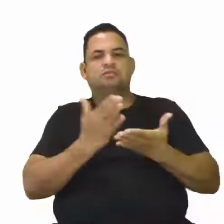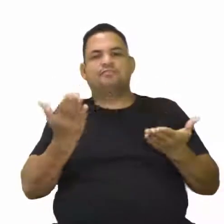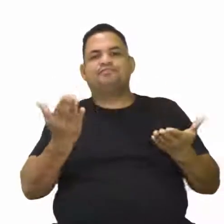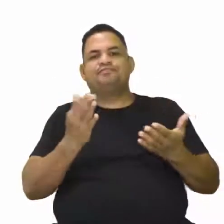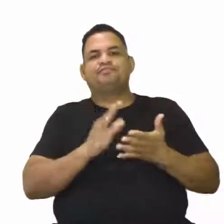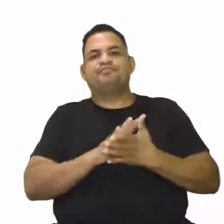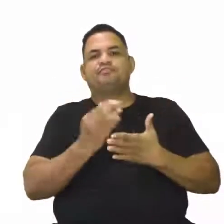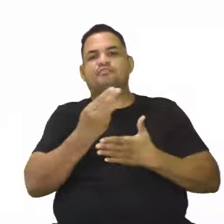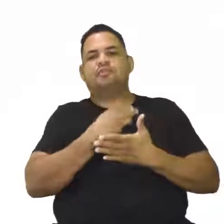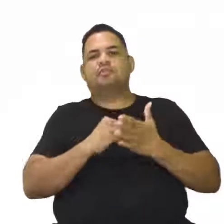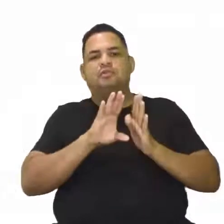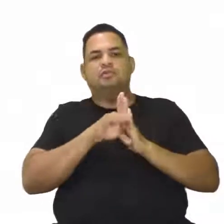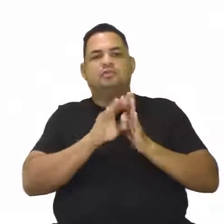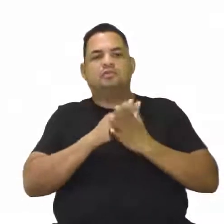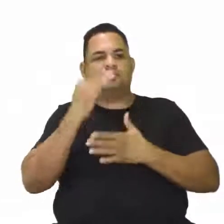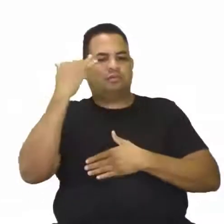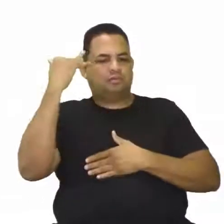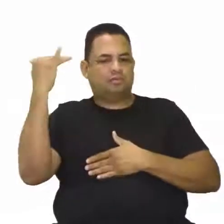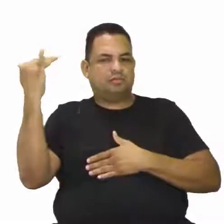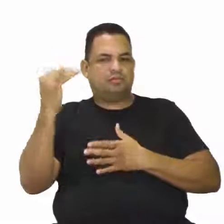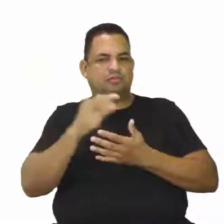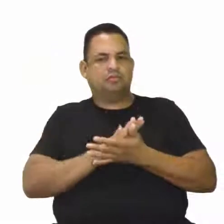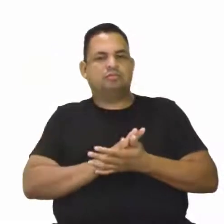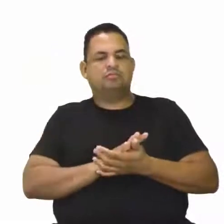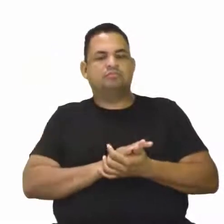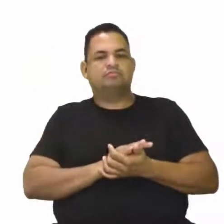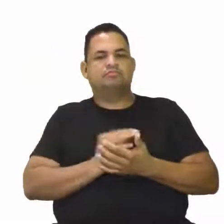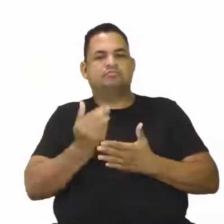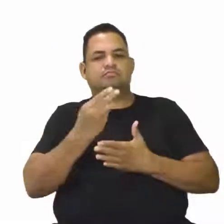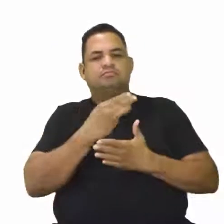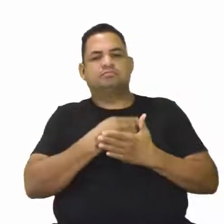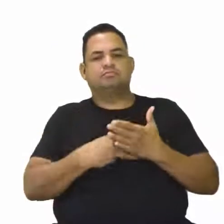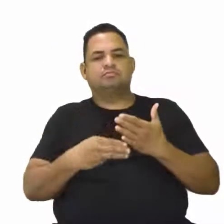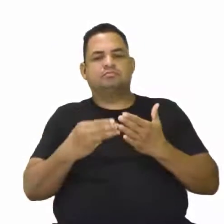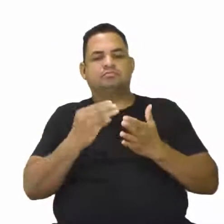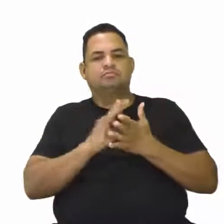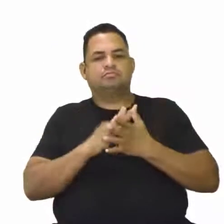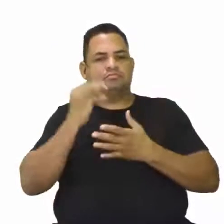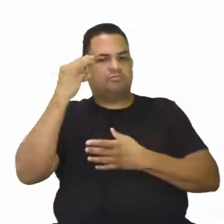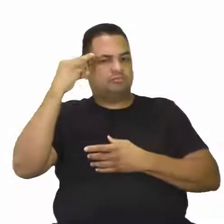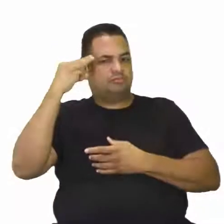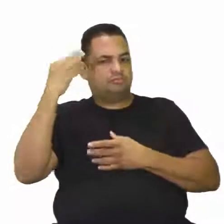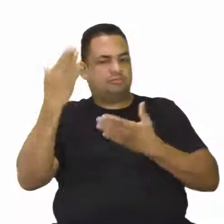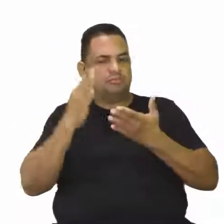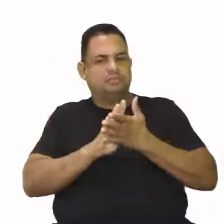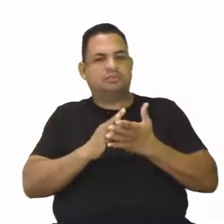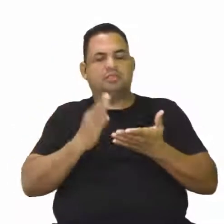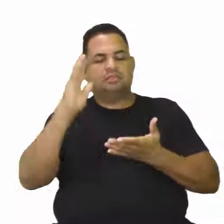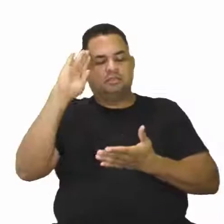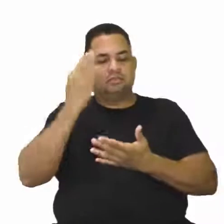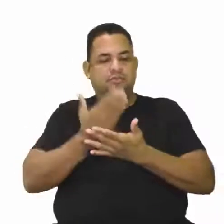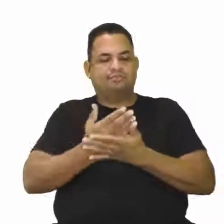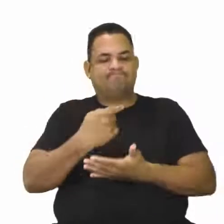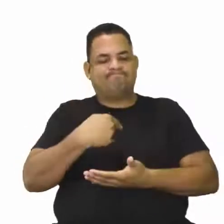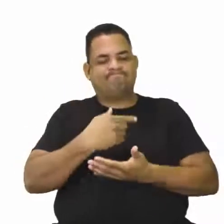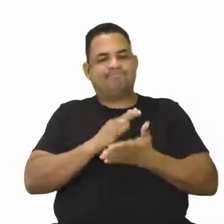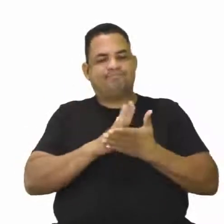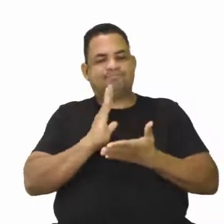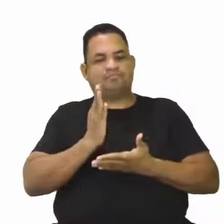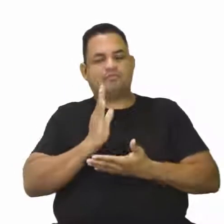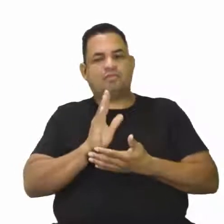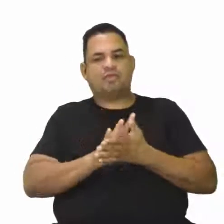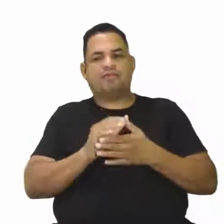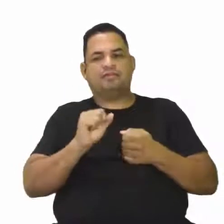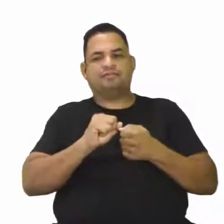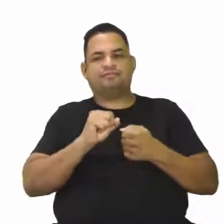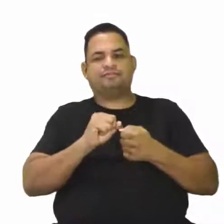conceitual, ou o famoso mapa mental. Acredito eu que muitos de vocês já devam